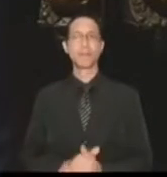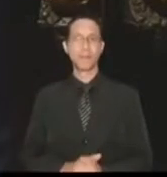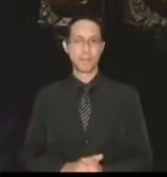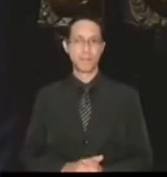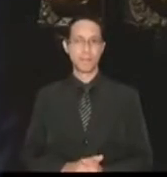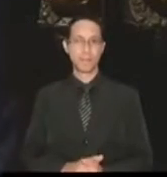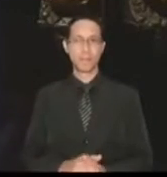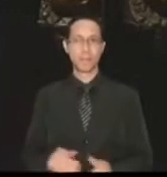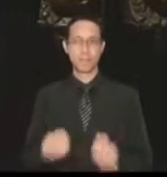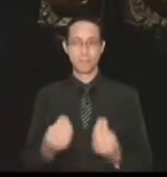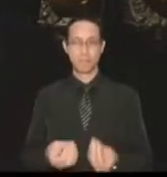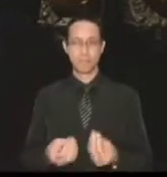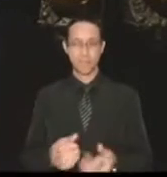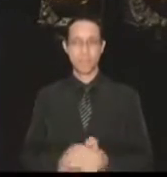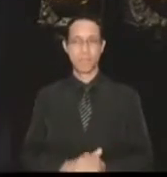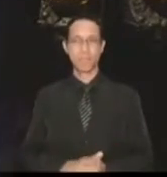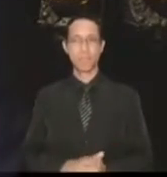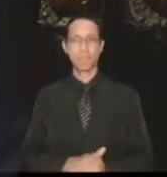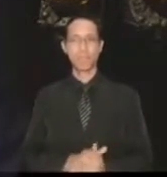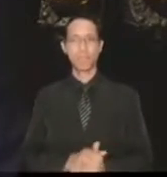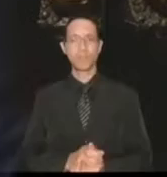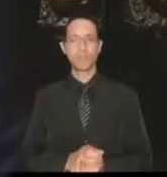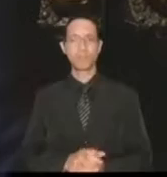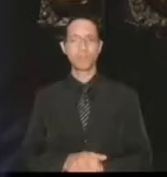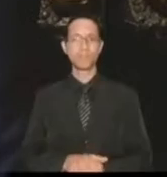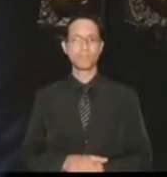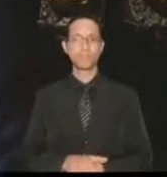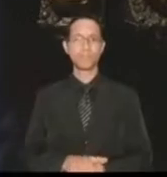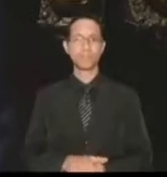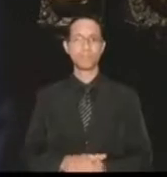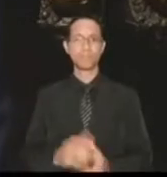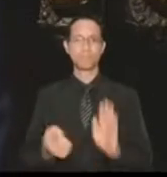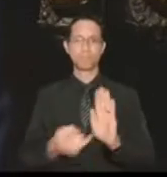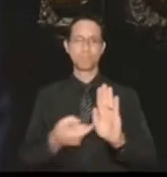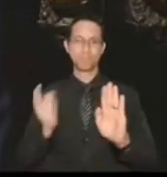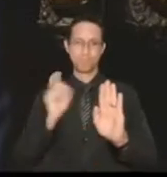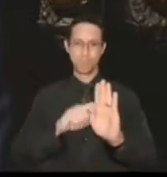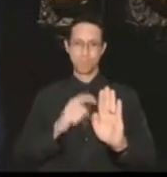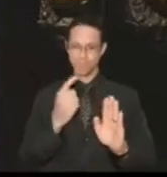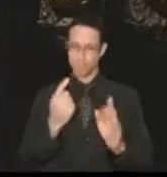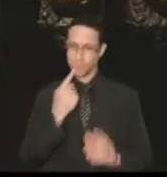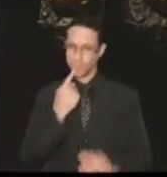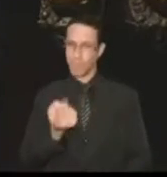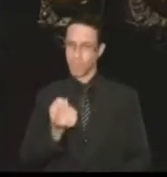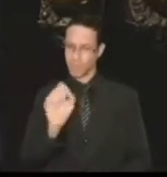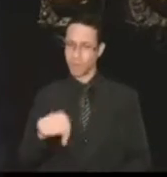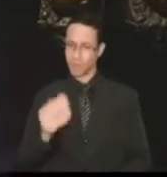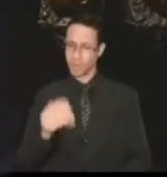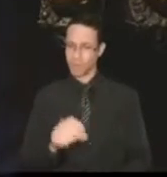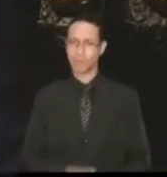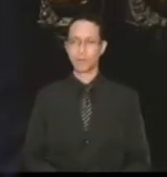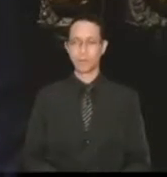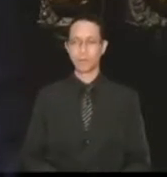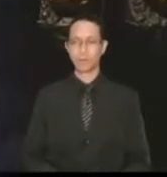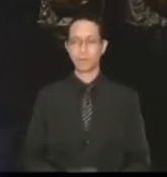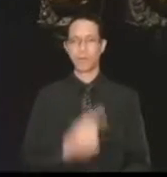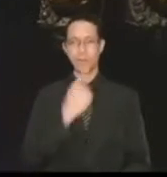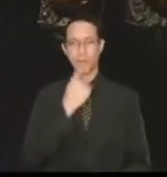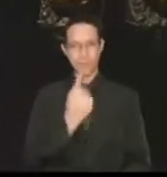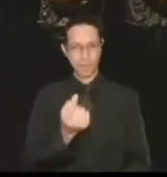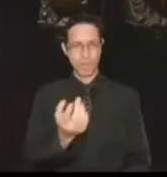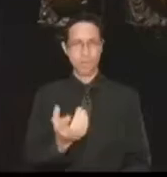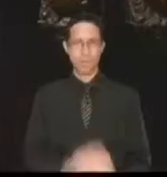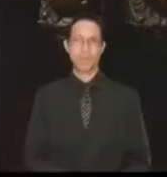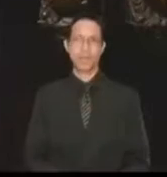novembro? Assumam que são contrários à vinculação orçamentária. Assumam isso então, do que